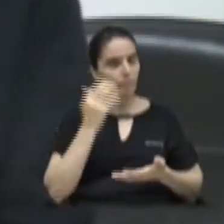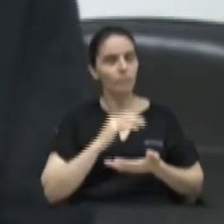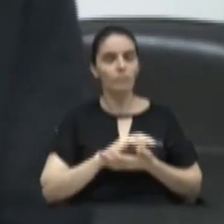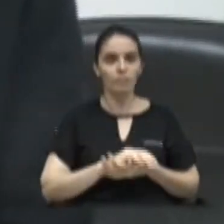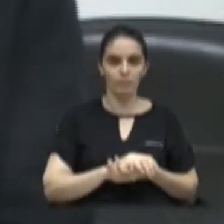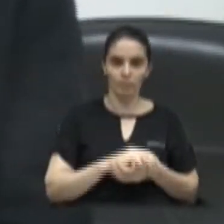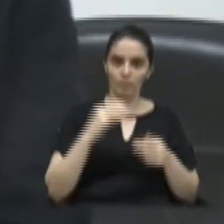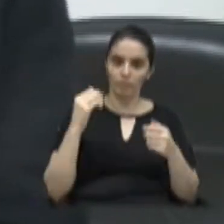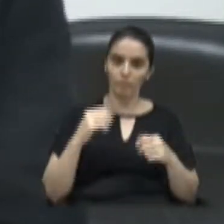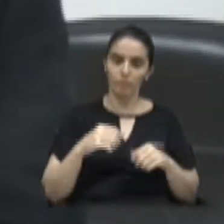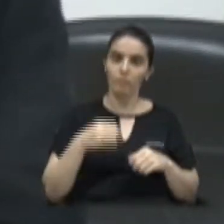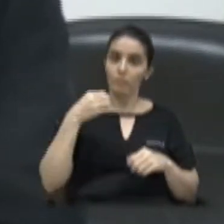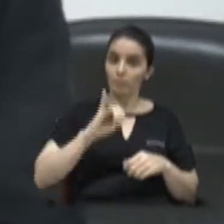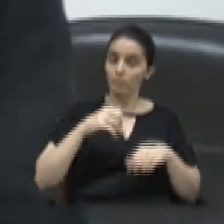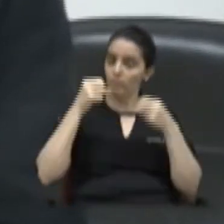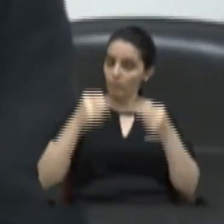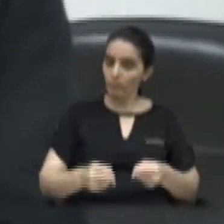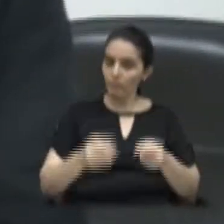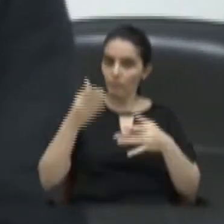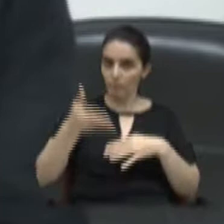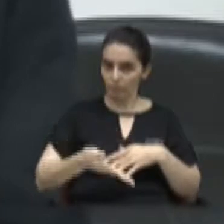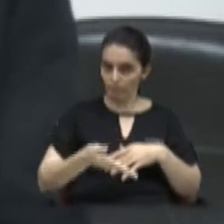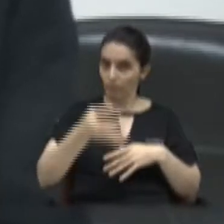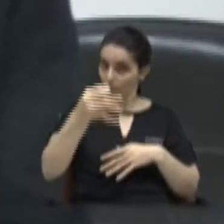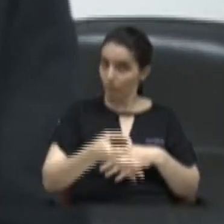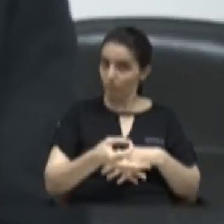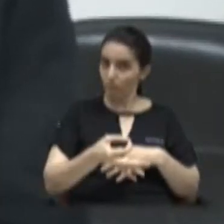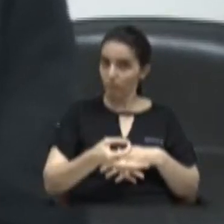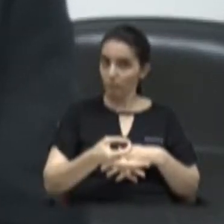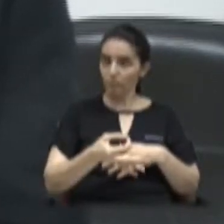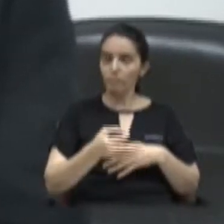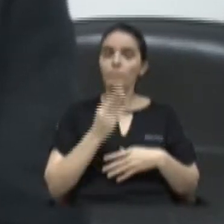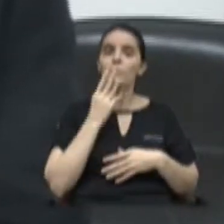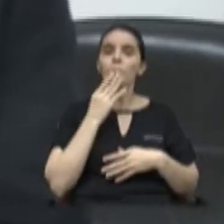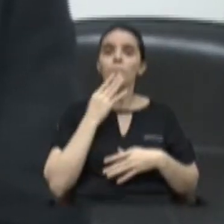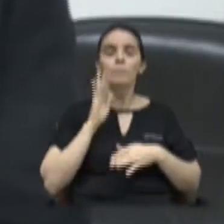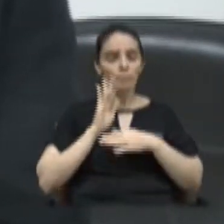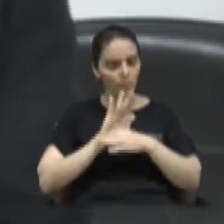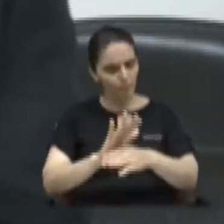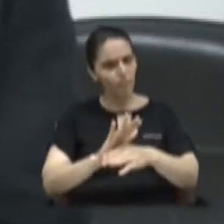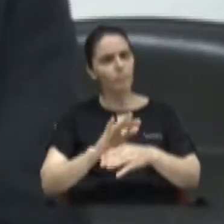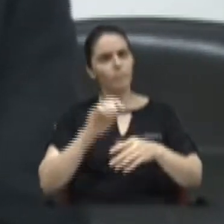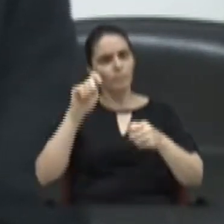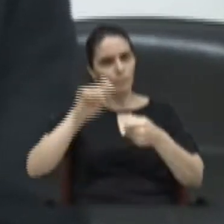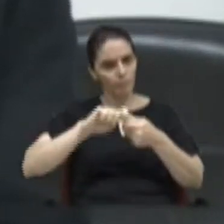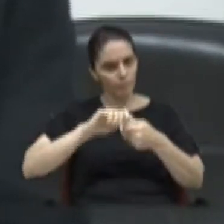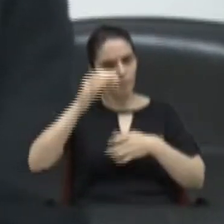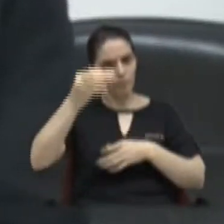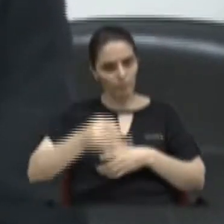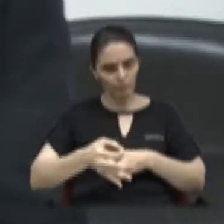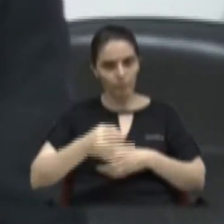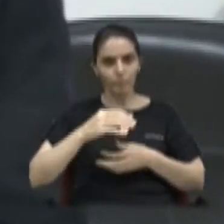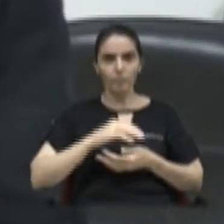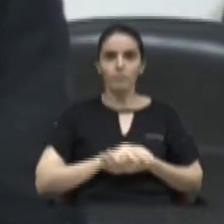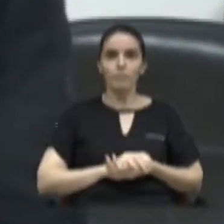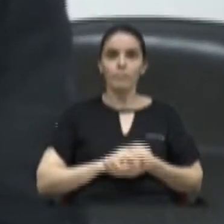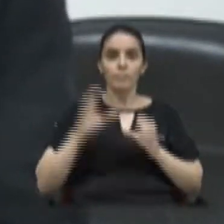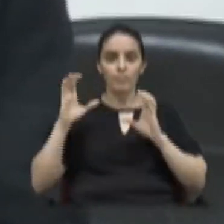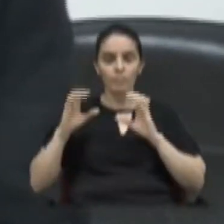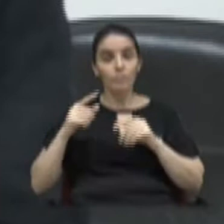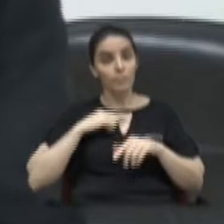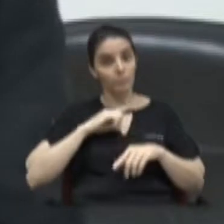podemos consertar agora, não será esse vereador que ficará omisso. E para isso nós temos uma